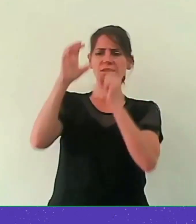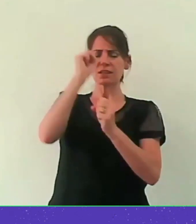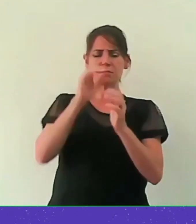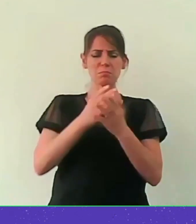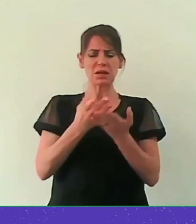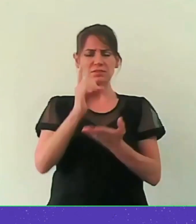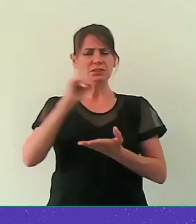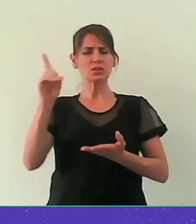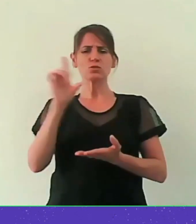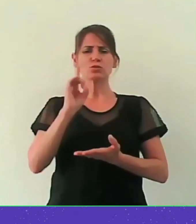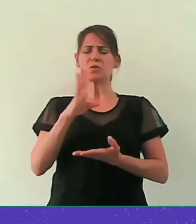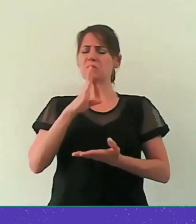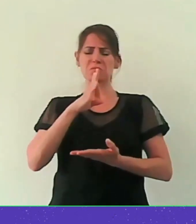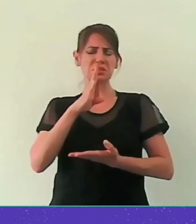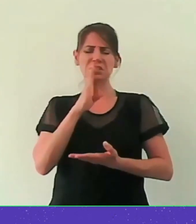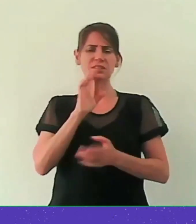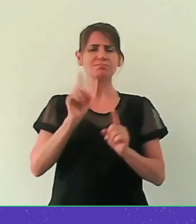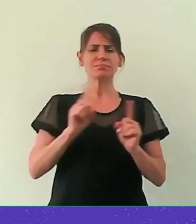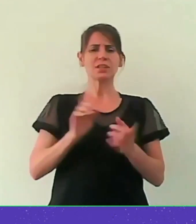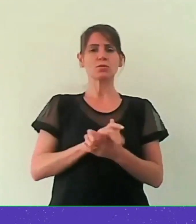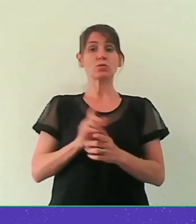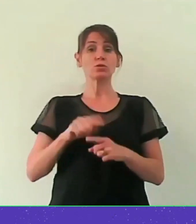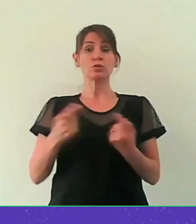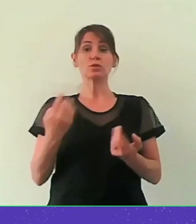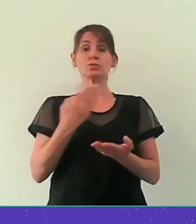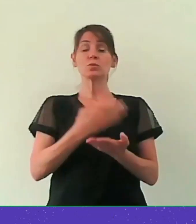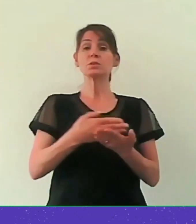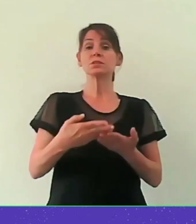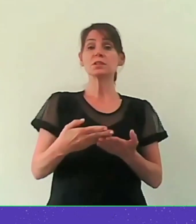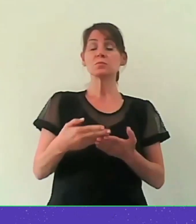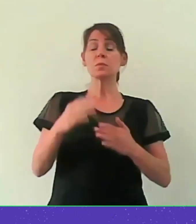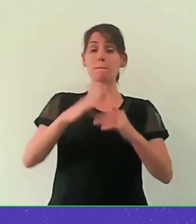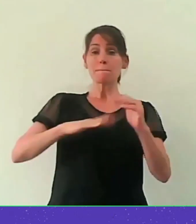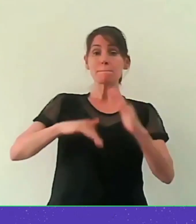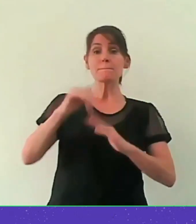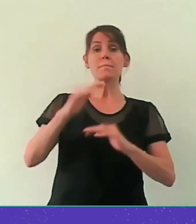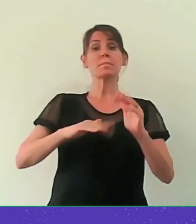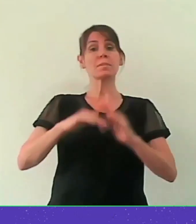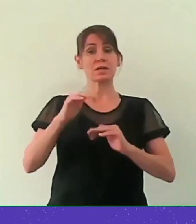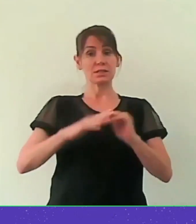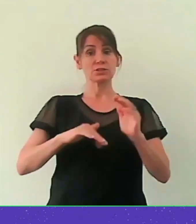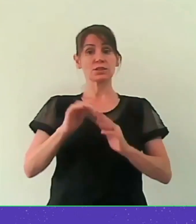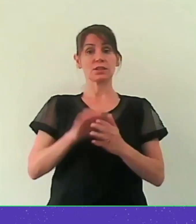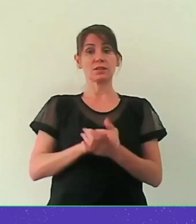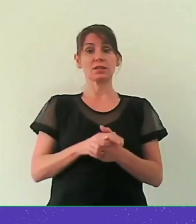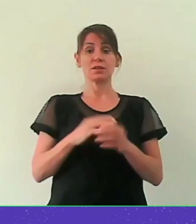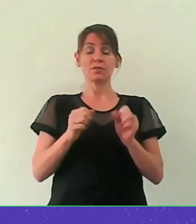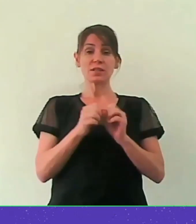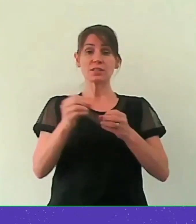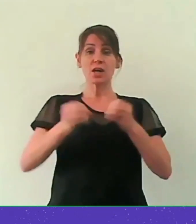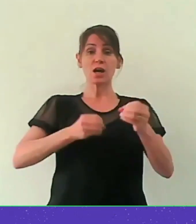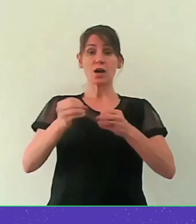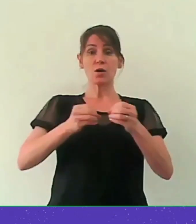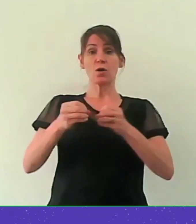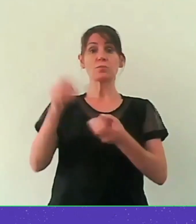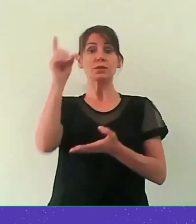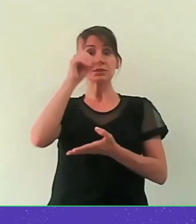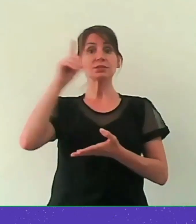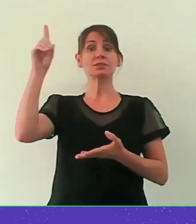nós passamos a aplicar a palavra para executar a obra de Deus.